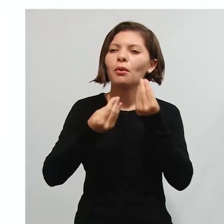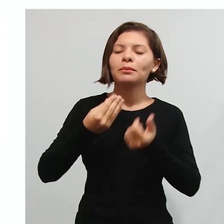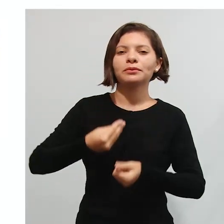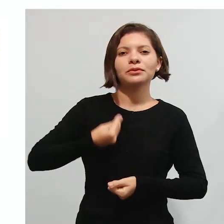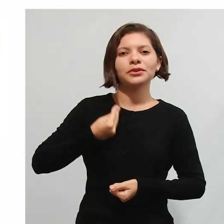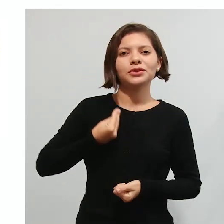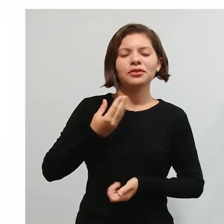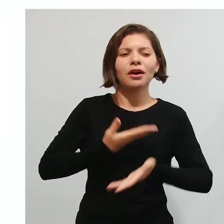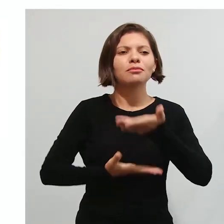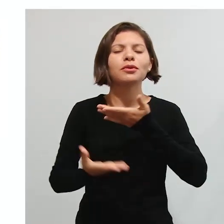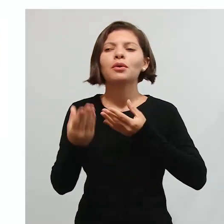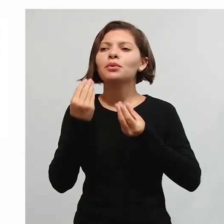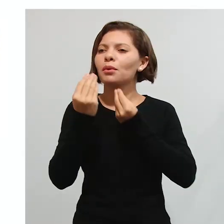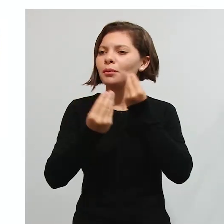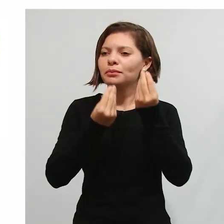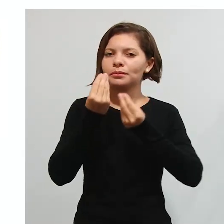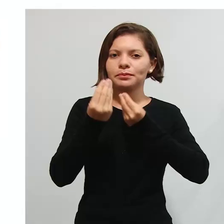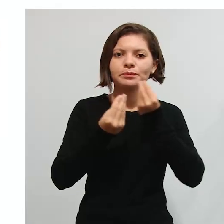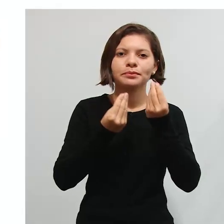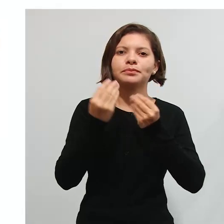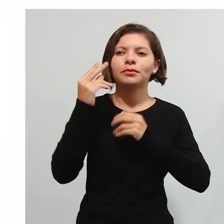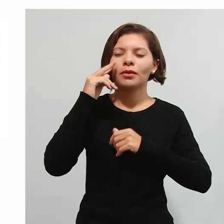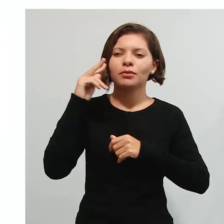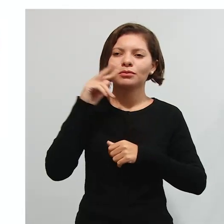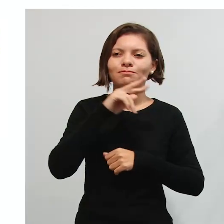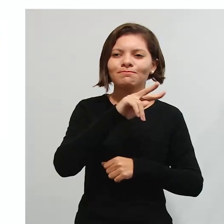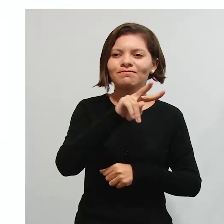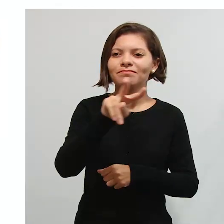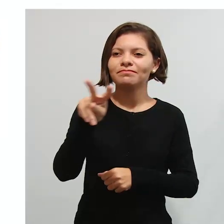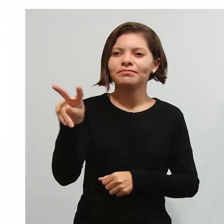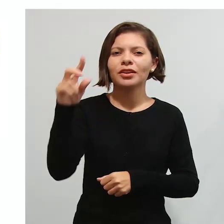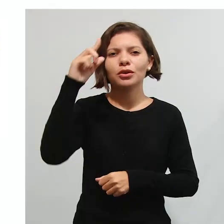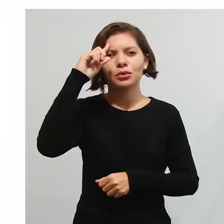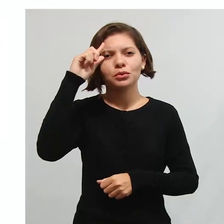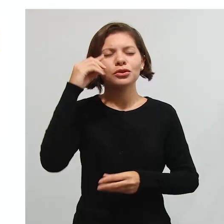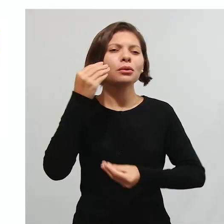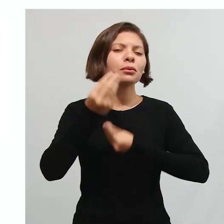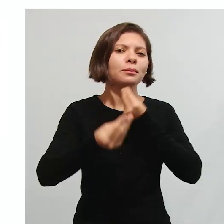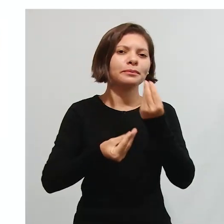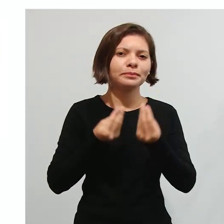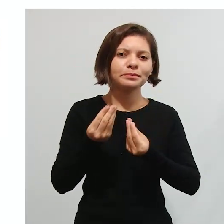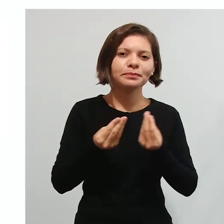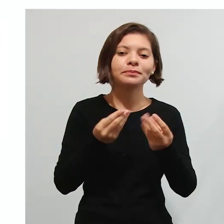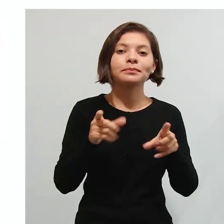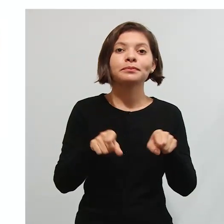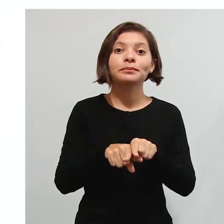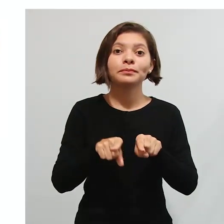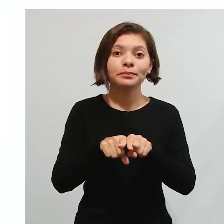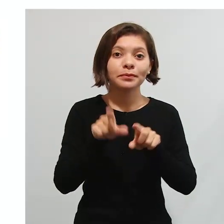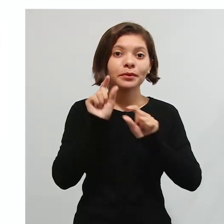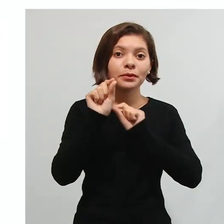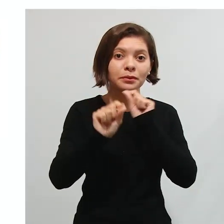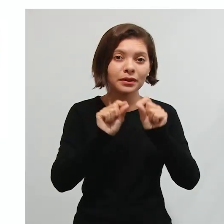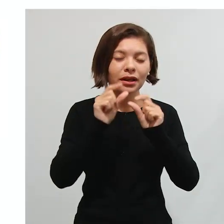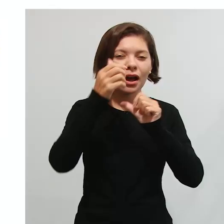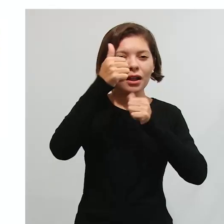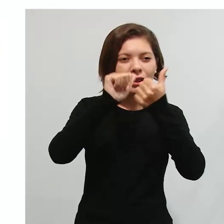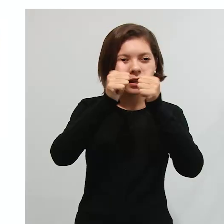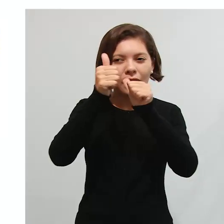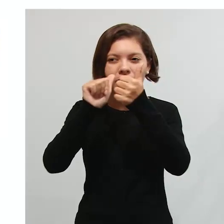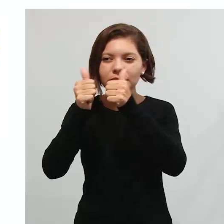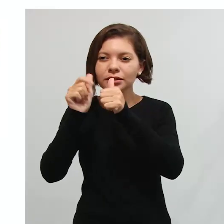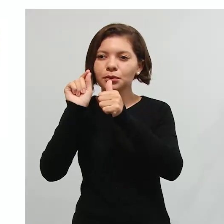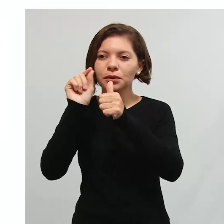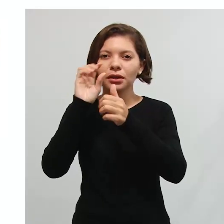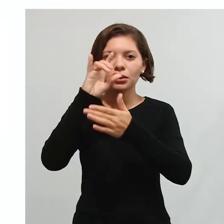que eles vivem como que eles se relacionam como é que são eh o dia a dia né E também vai fazer